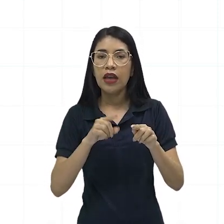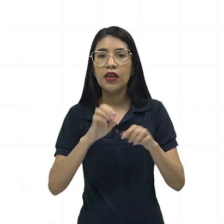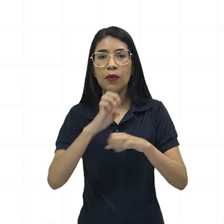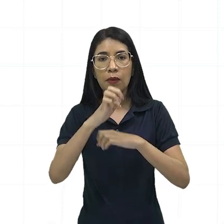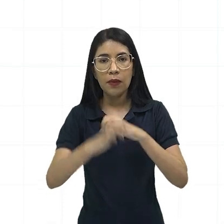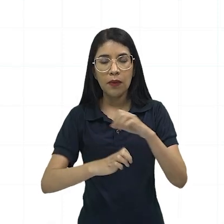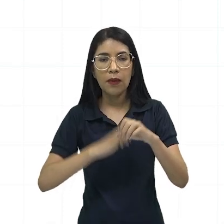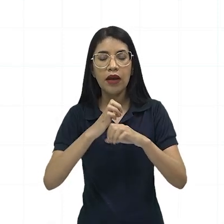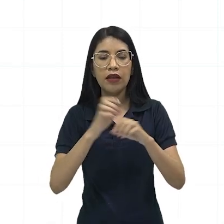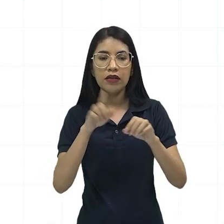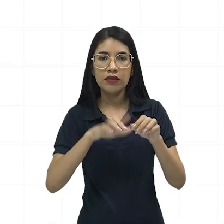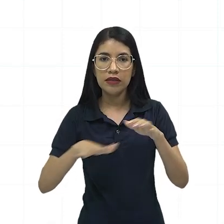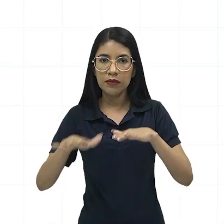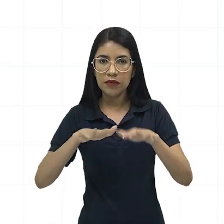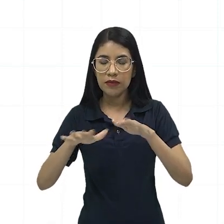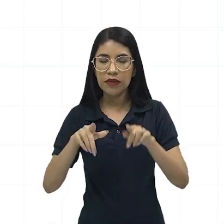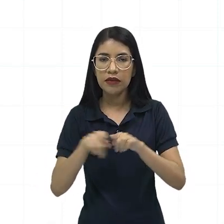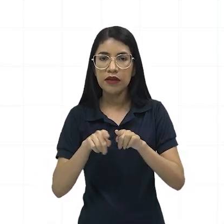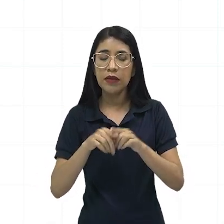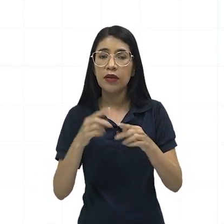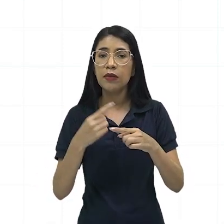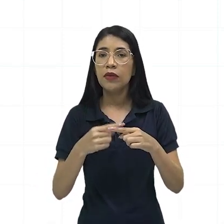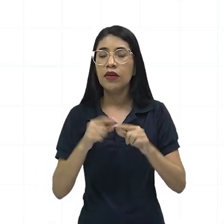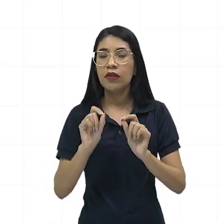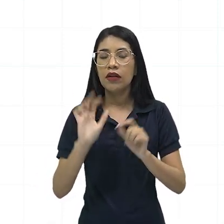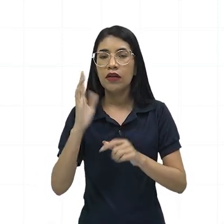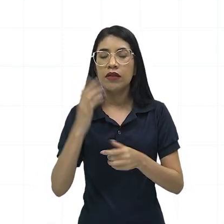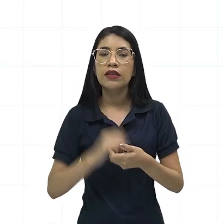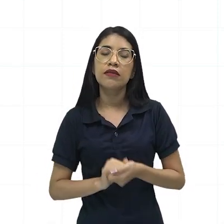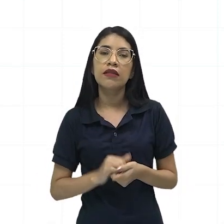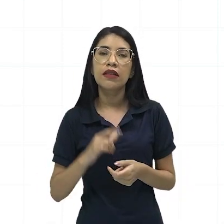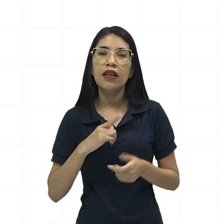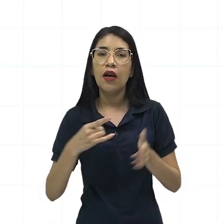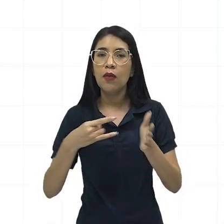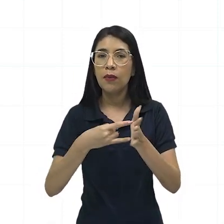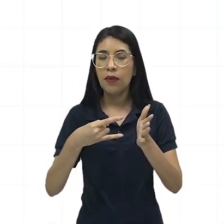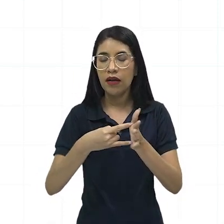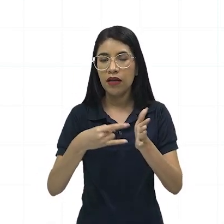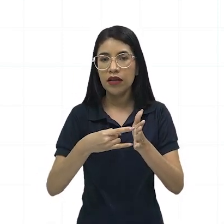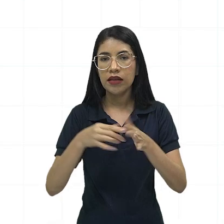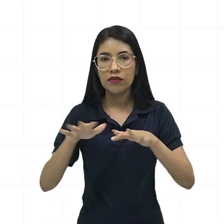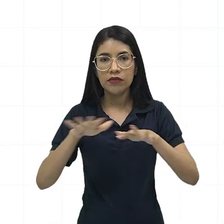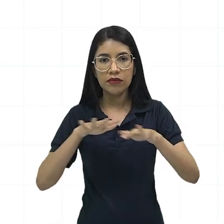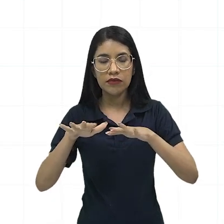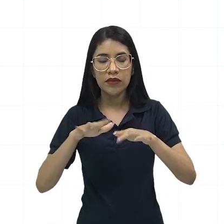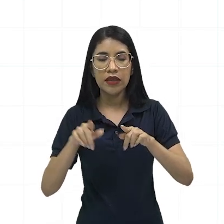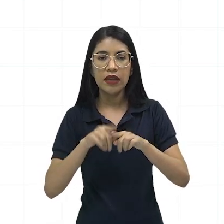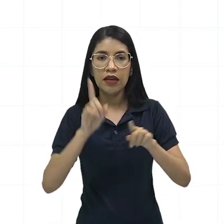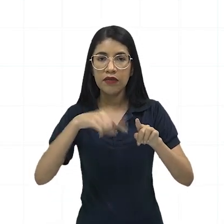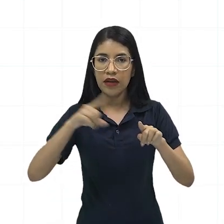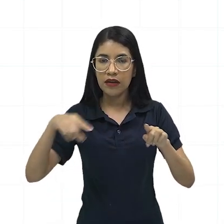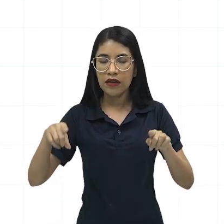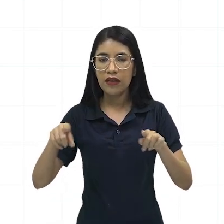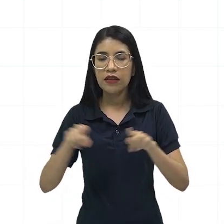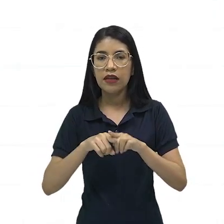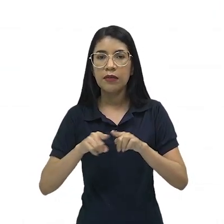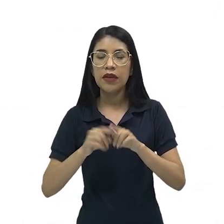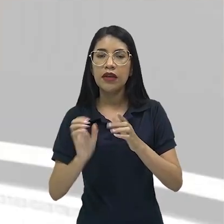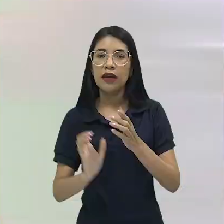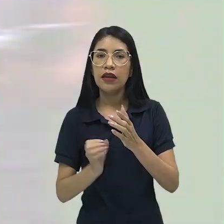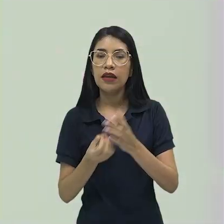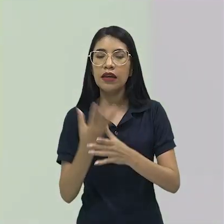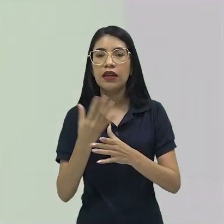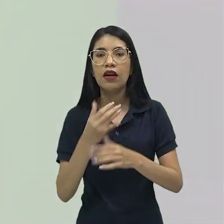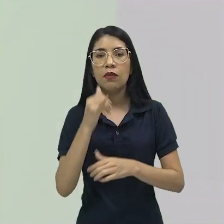movimentar. Isso porque, pessoal, está variando o fluxo magnético. E a variação do fluxo magnético vai gerar uma corrente